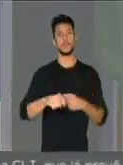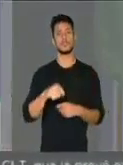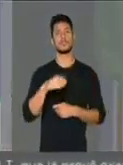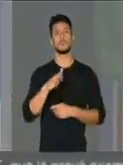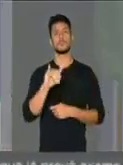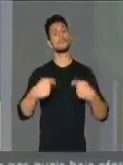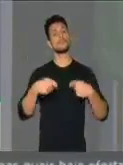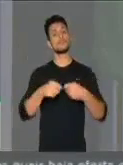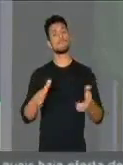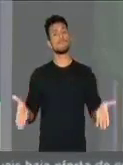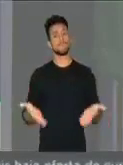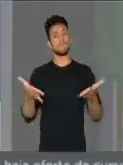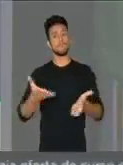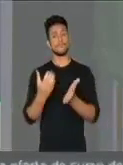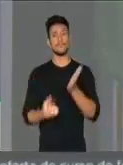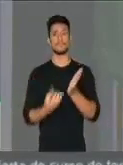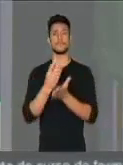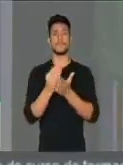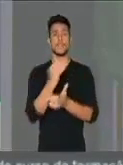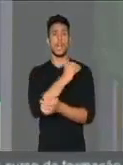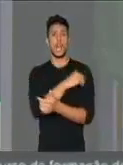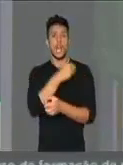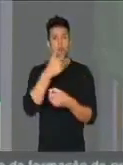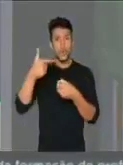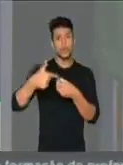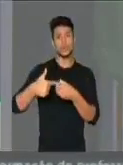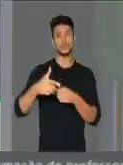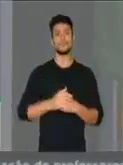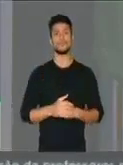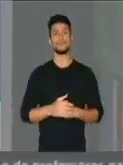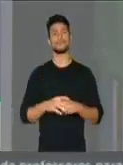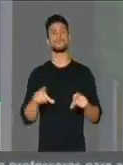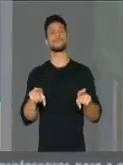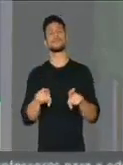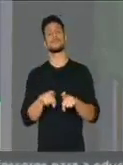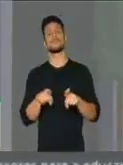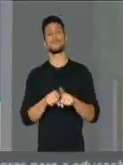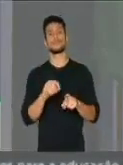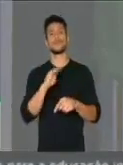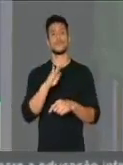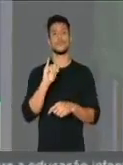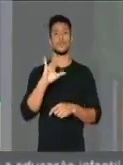clara e livre de ambiguidades que poderiam dificultar sua correta aplicação. Diante do exposto,